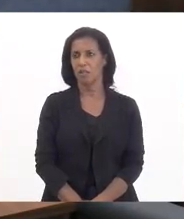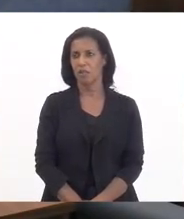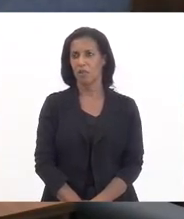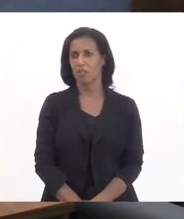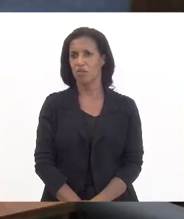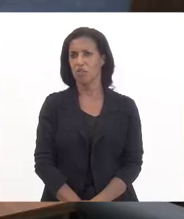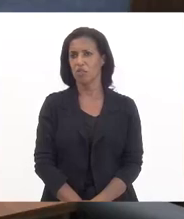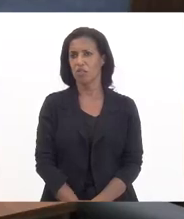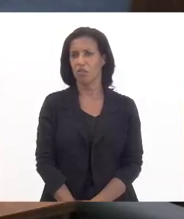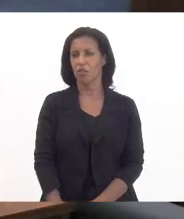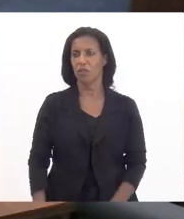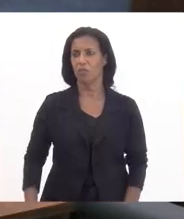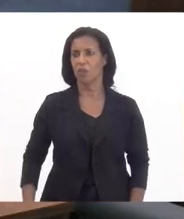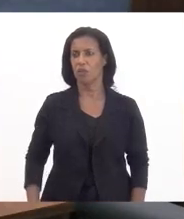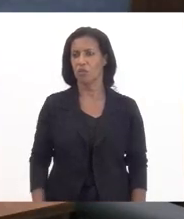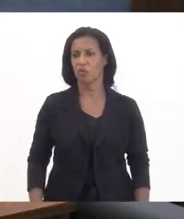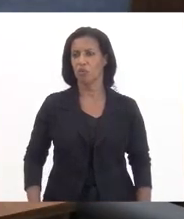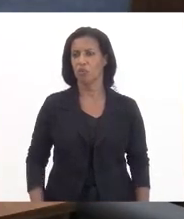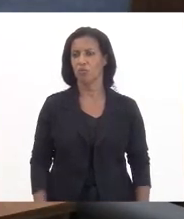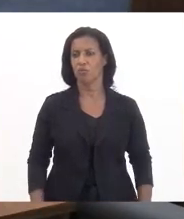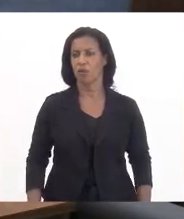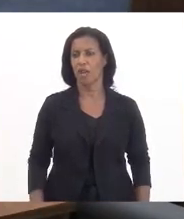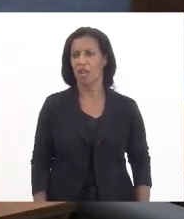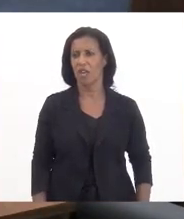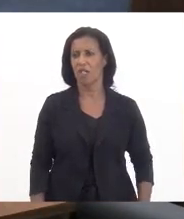Não, mas tem você, é.